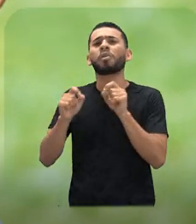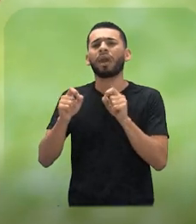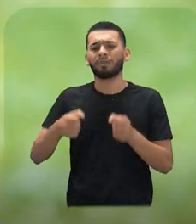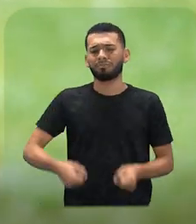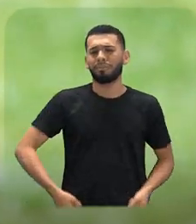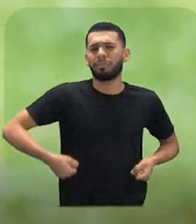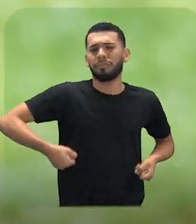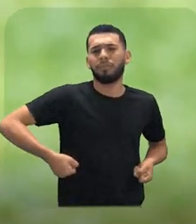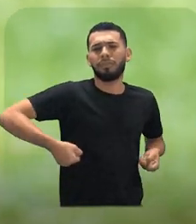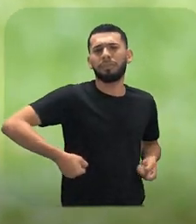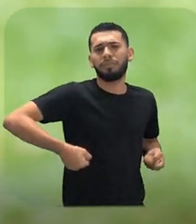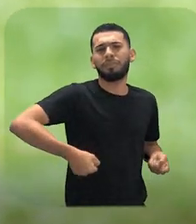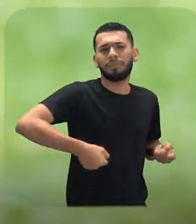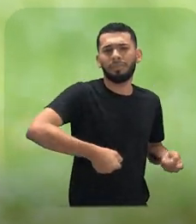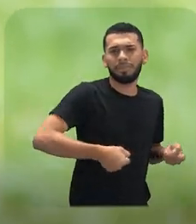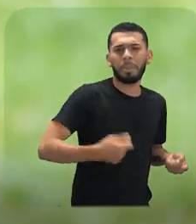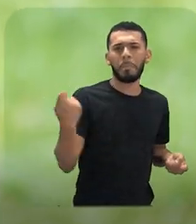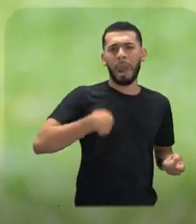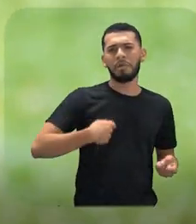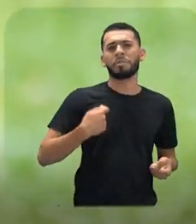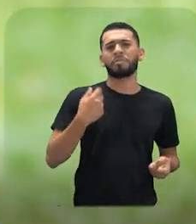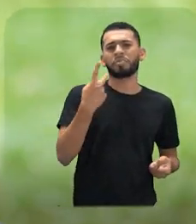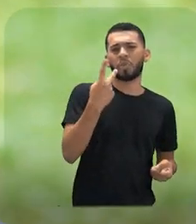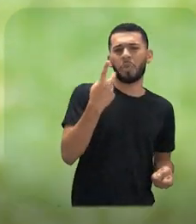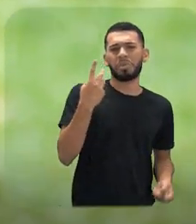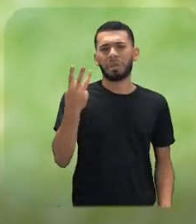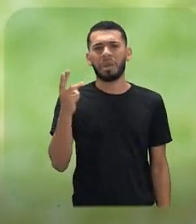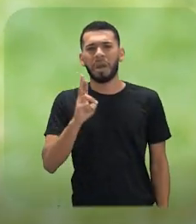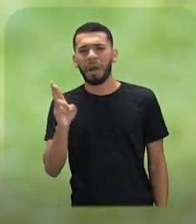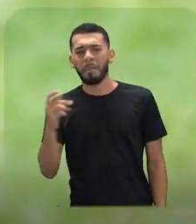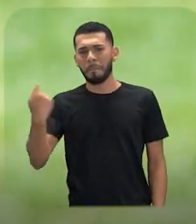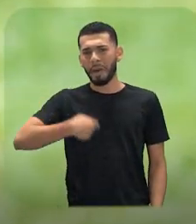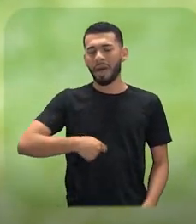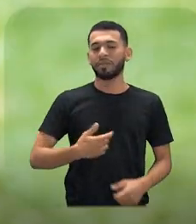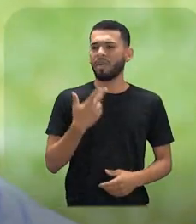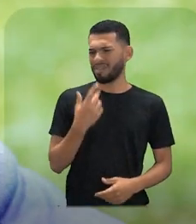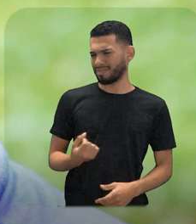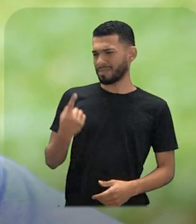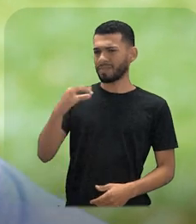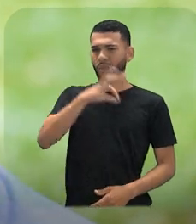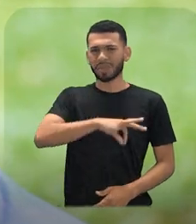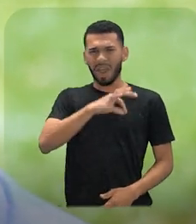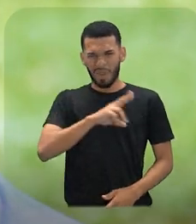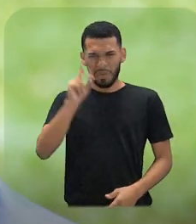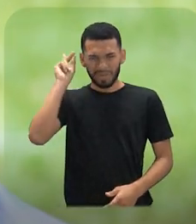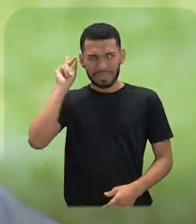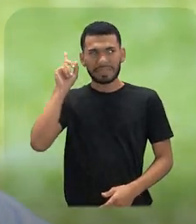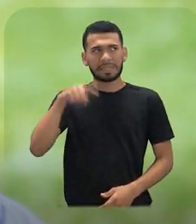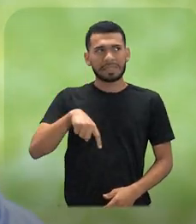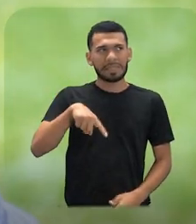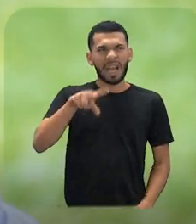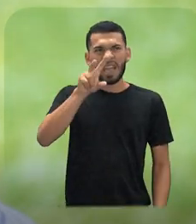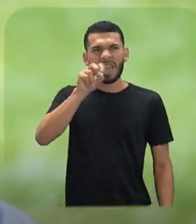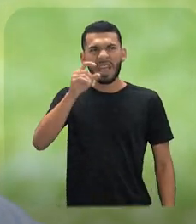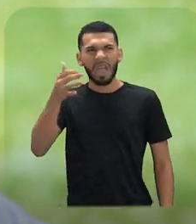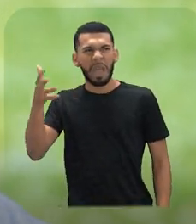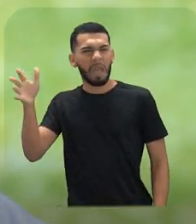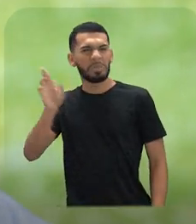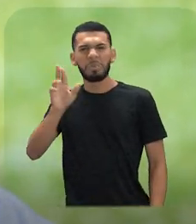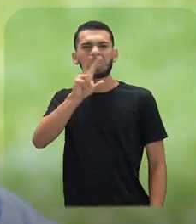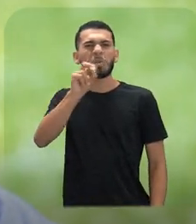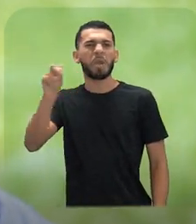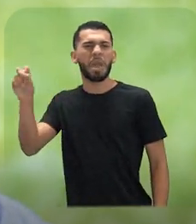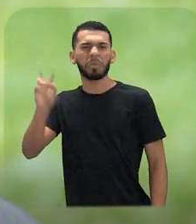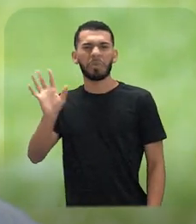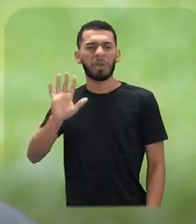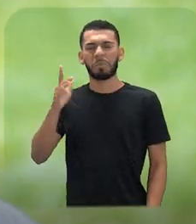pegava frete com carro de mão, dinheiro de R$2, R$3. E eu digo, oxe, na época o salário era